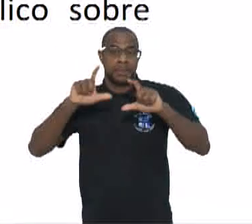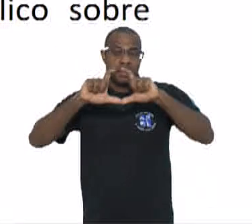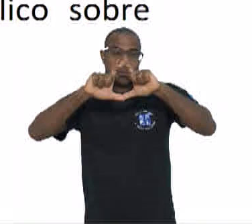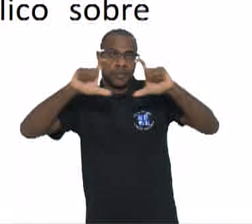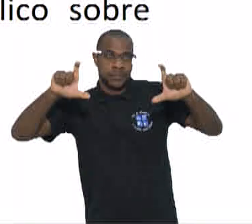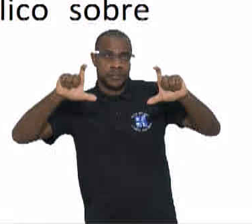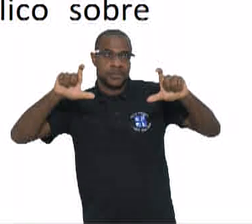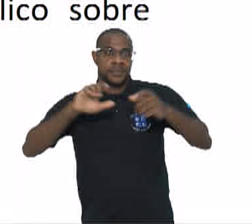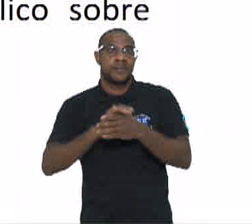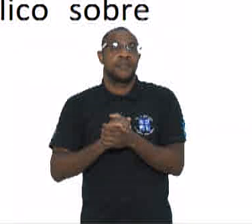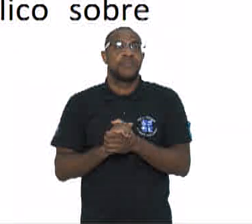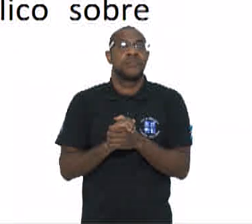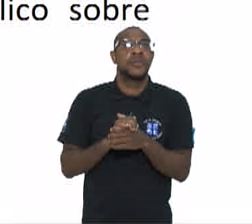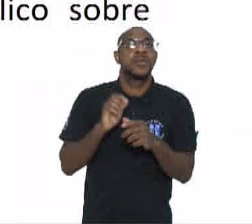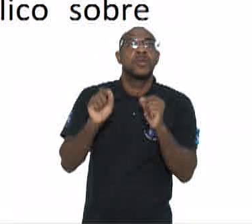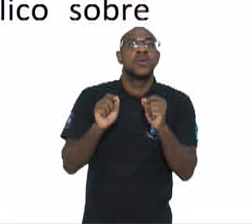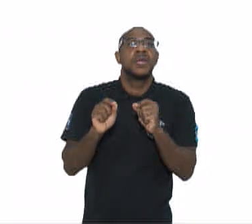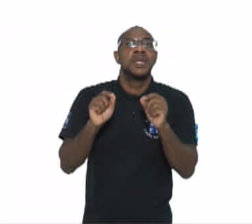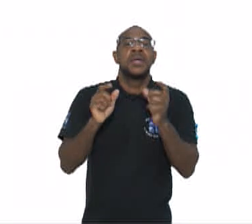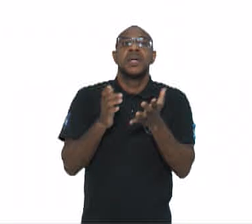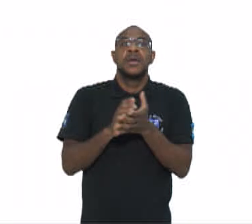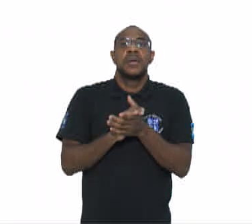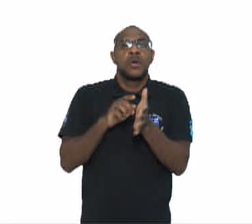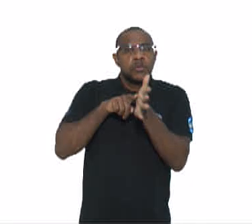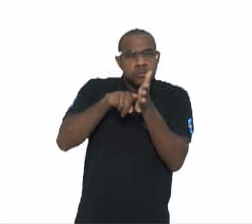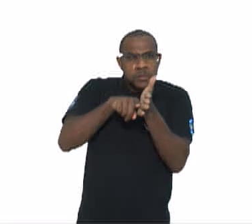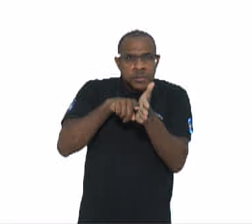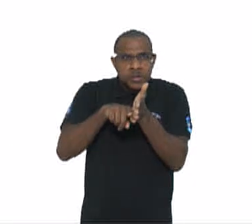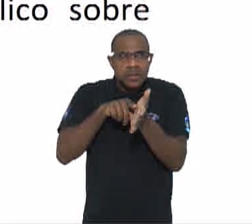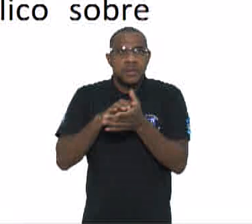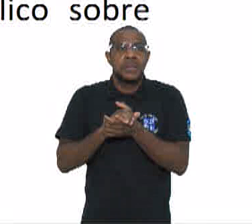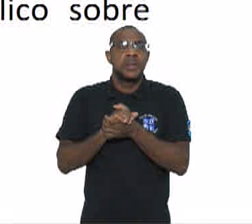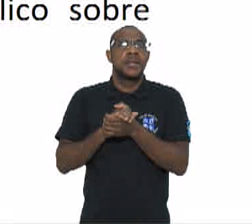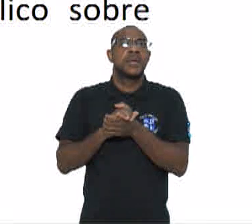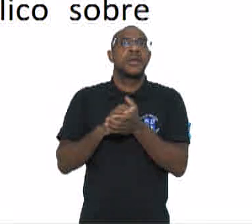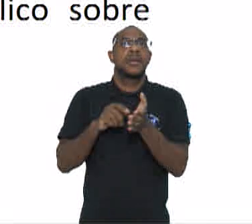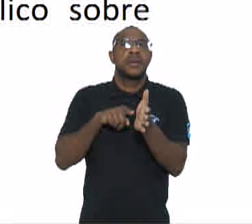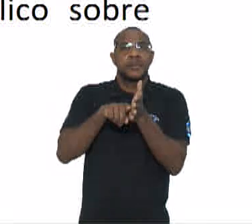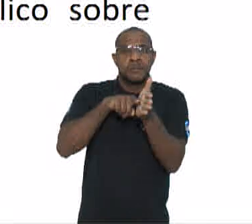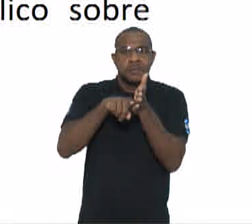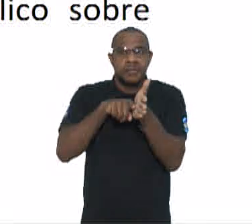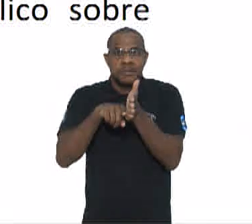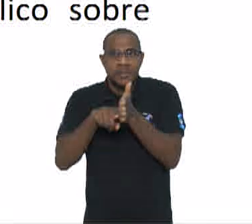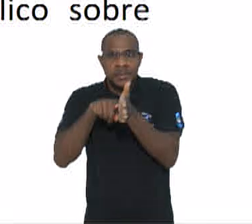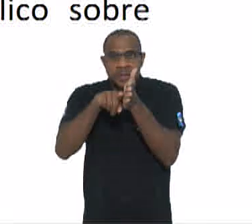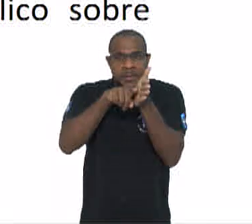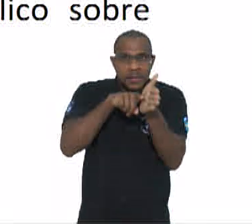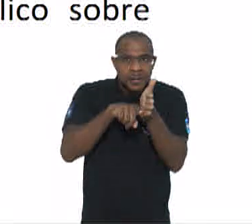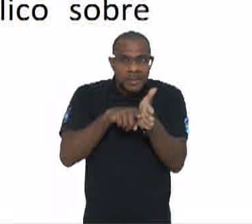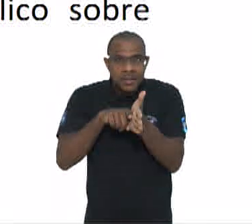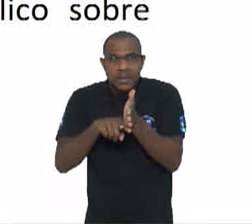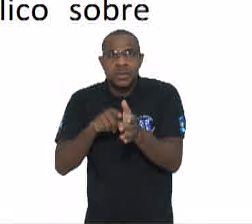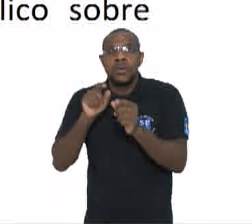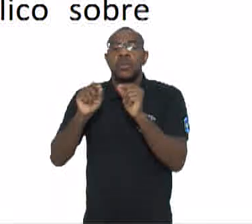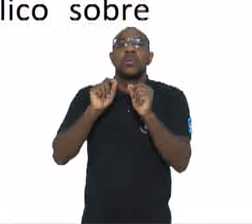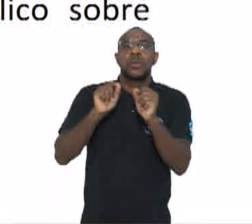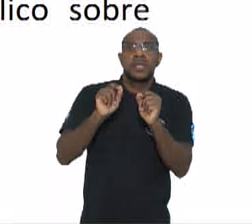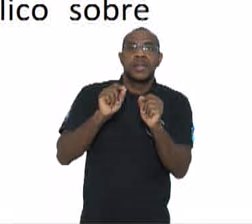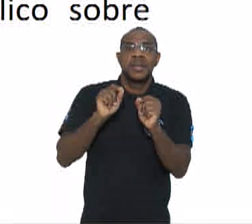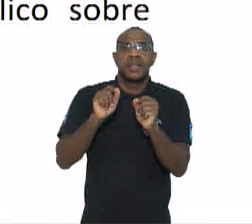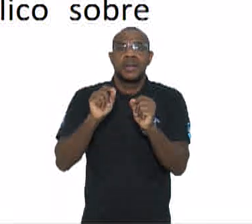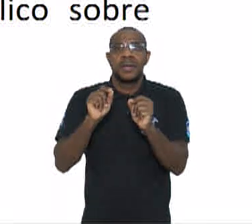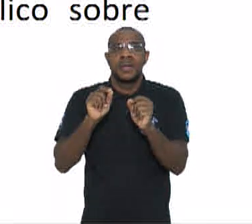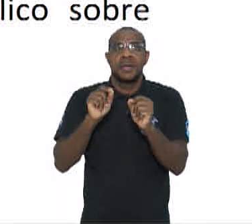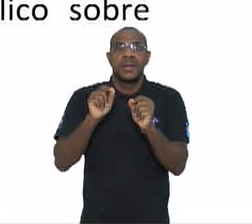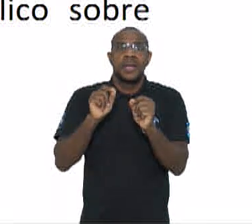dilema do monopólio. Especialistas em saneamento... Especialistas em saneamento alertam para um